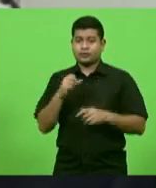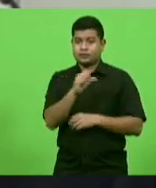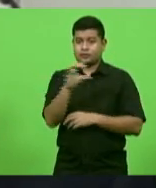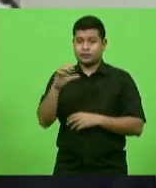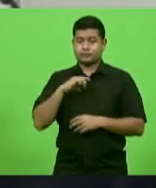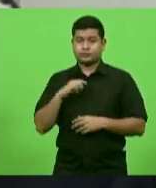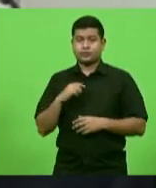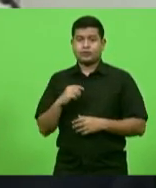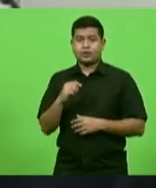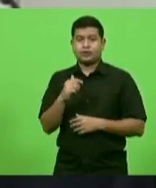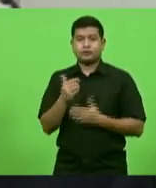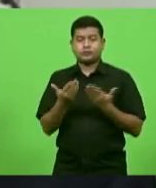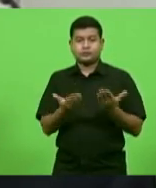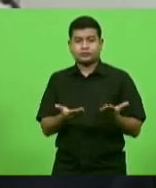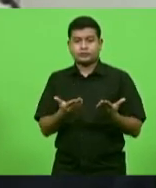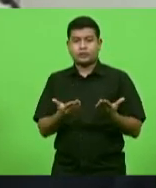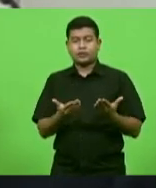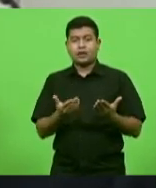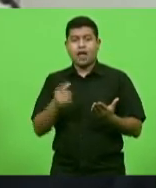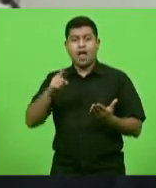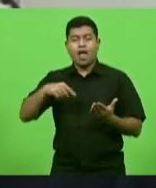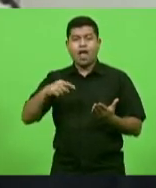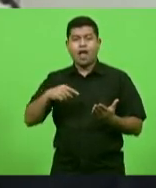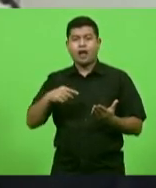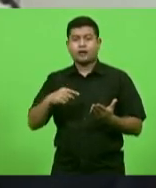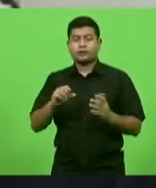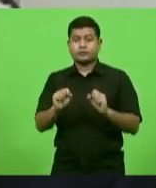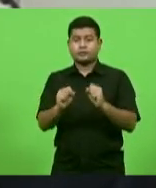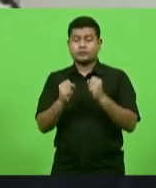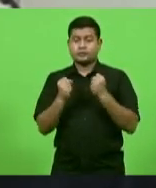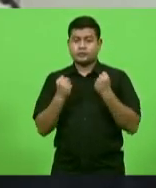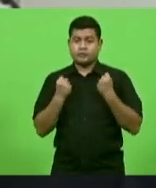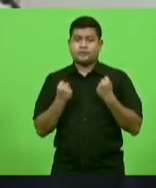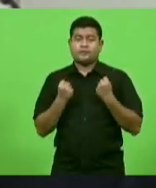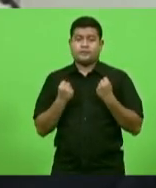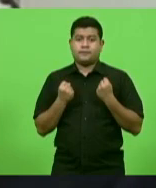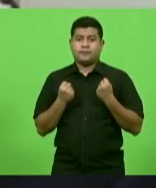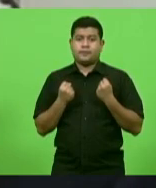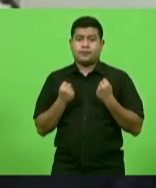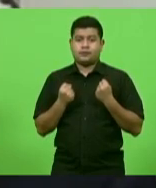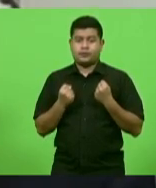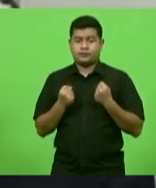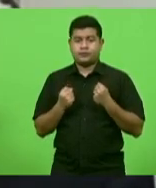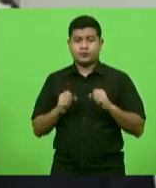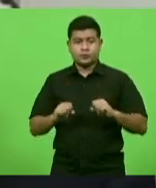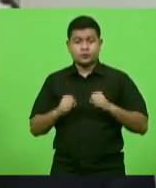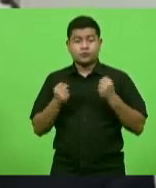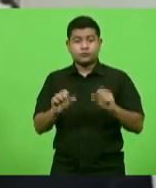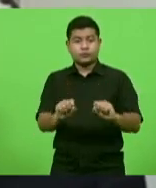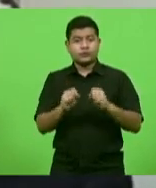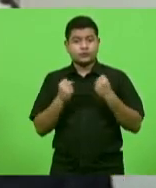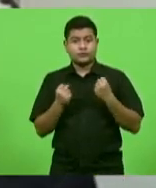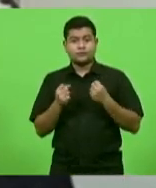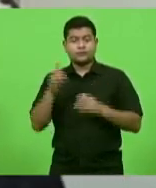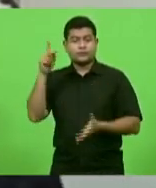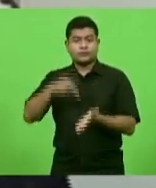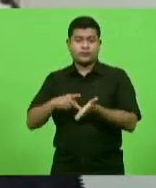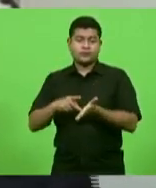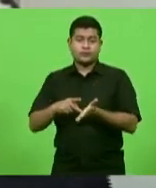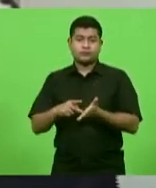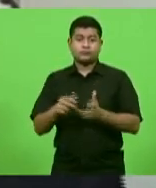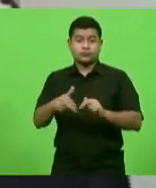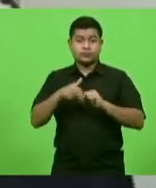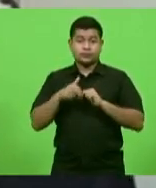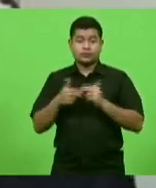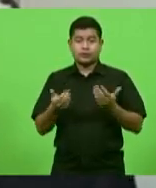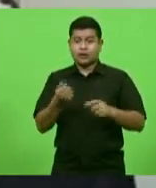sido nem aparecer que a pregoeira A Indomável e indefesa em Indomável em defesa da Verdade portanto